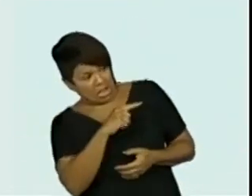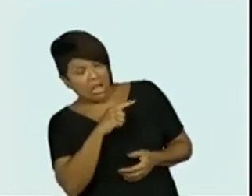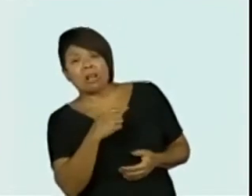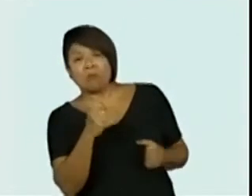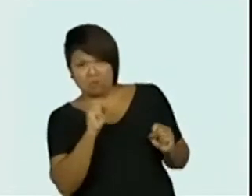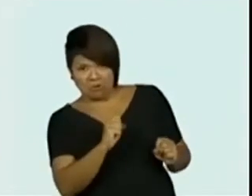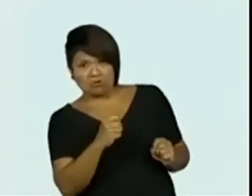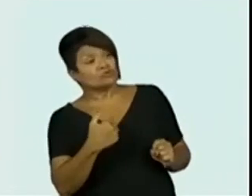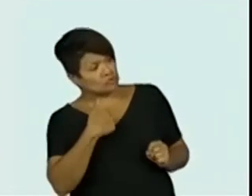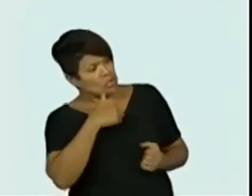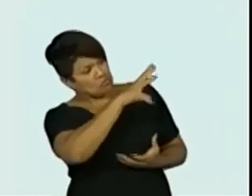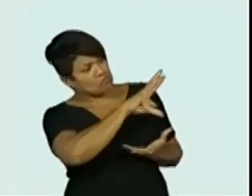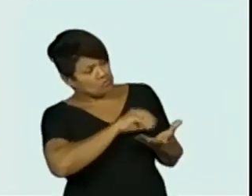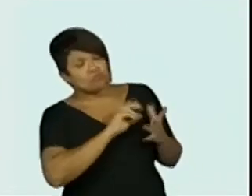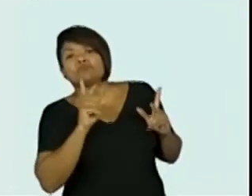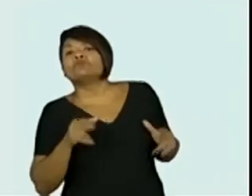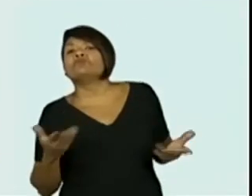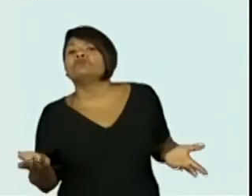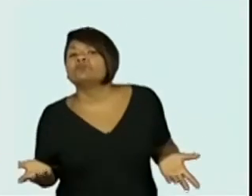eu?